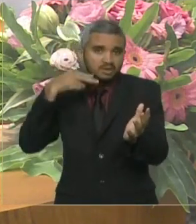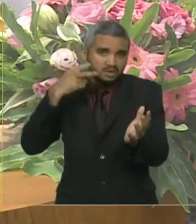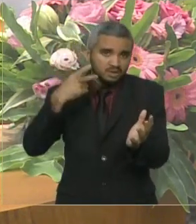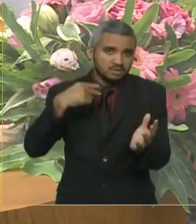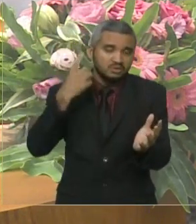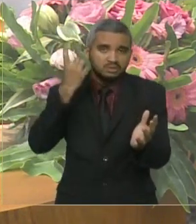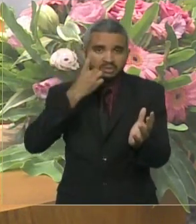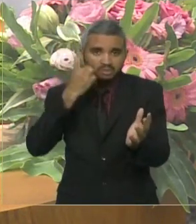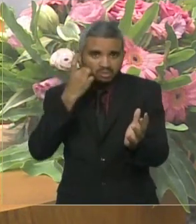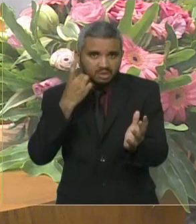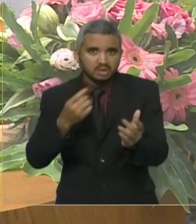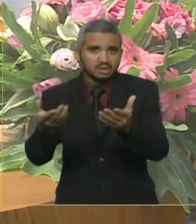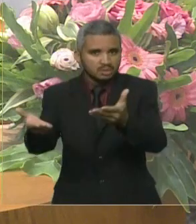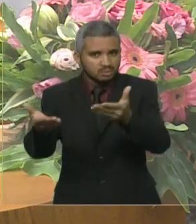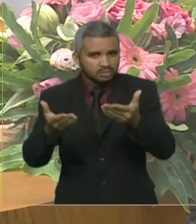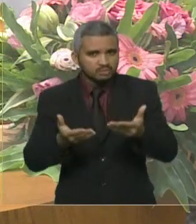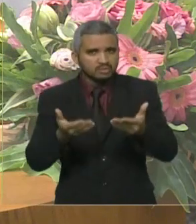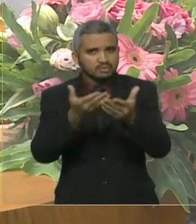vocês para